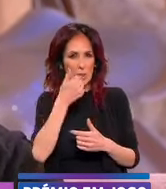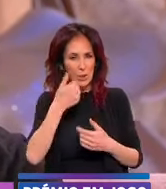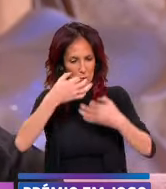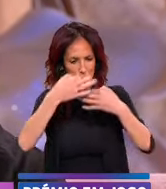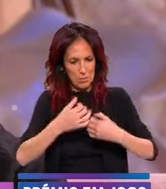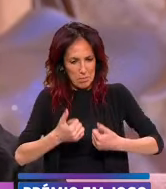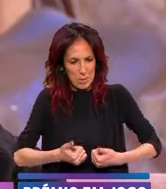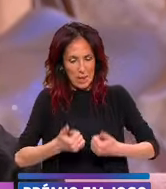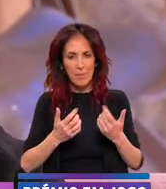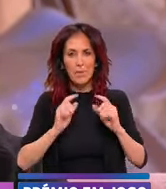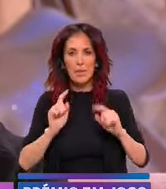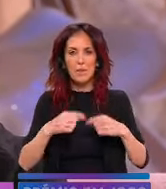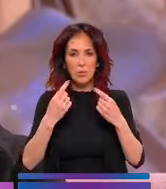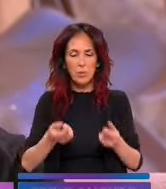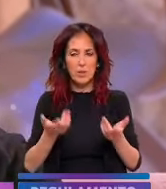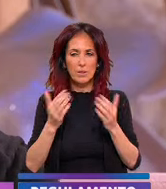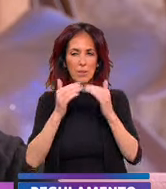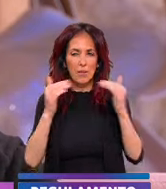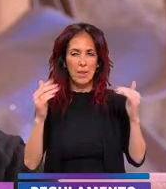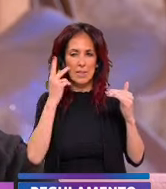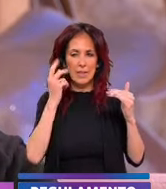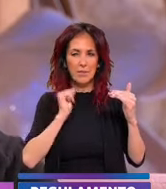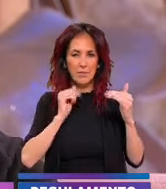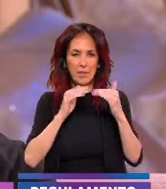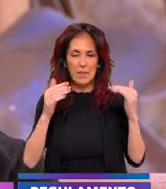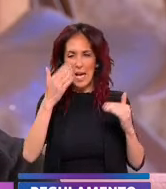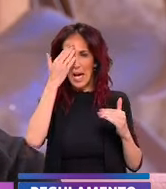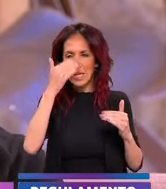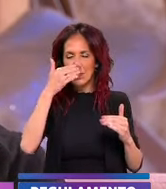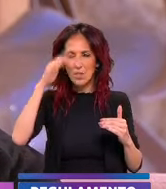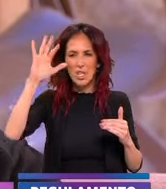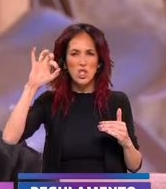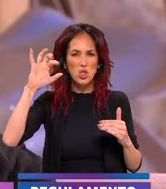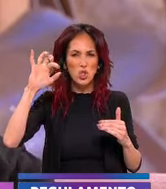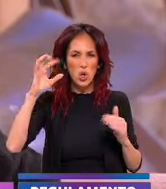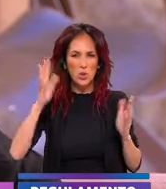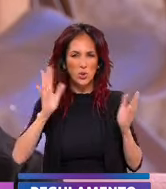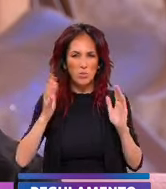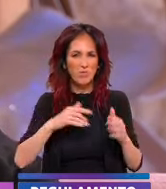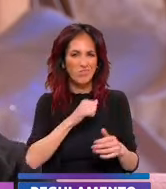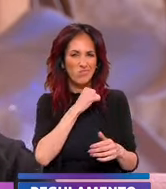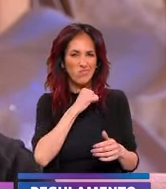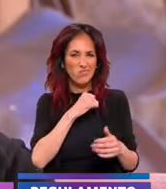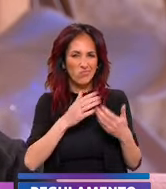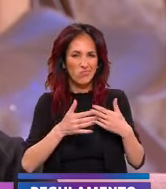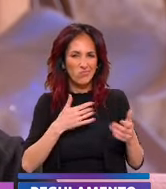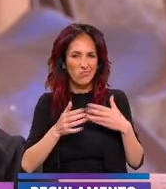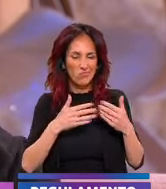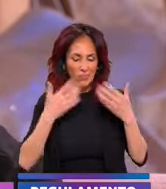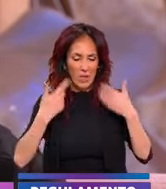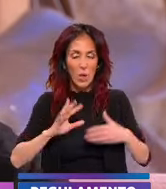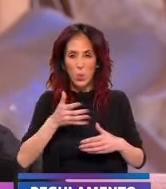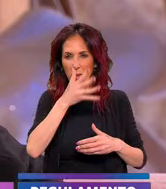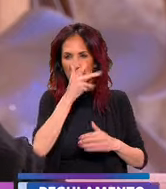e e eu a partir de um certo momento ali e aos 18 anos deixei ou seja desleixe muito eu tava mesmo quando tive em